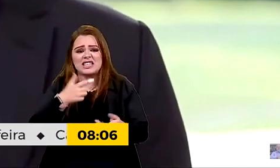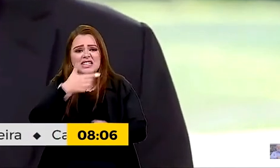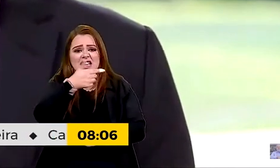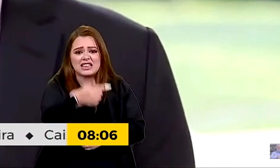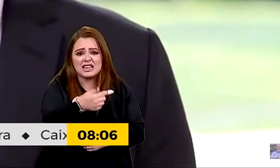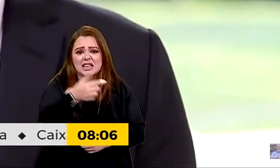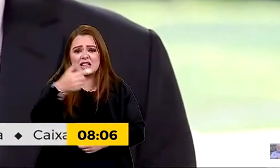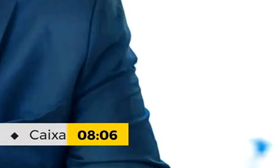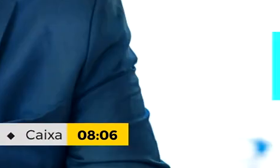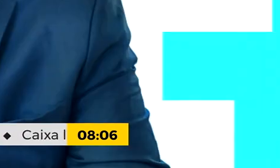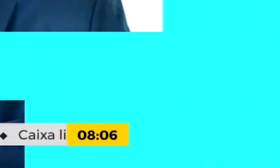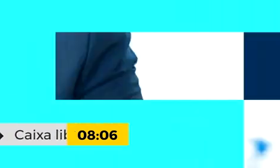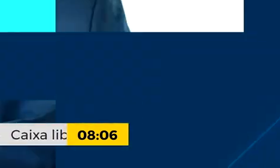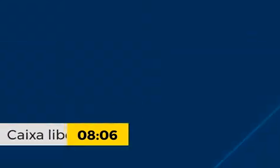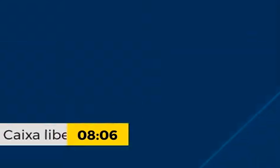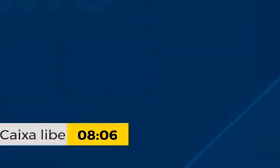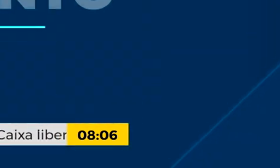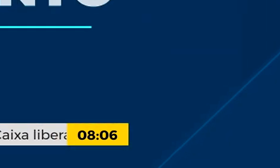endividada